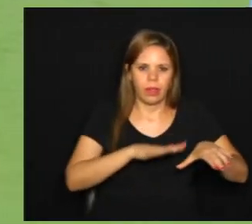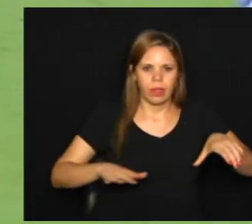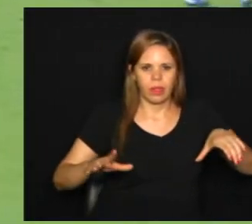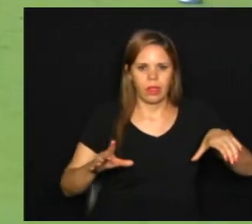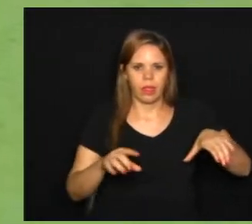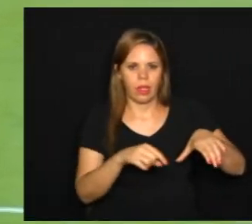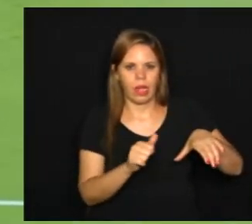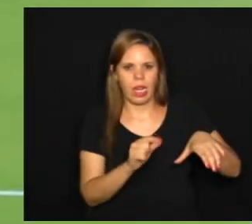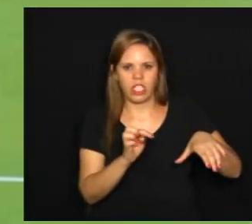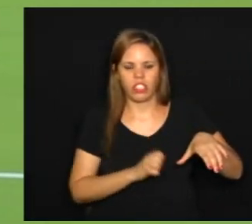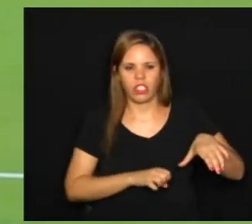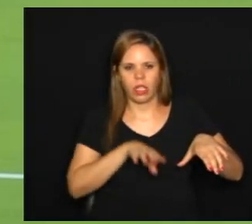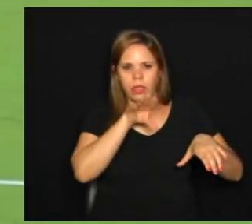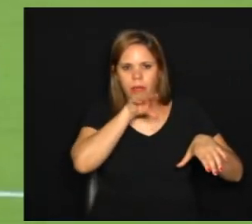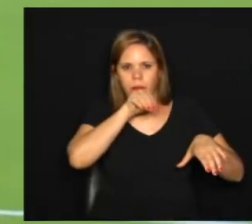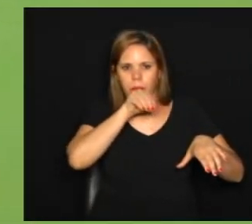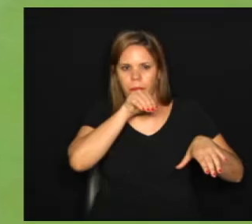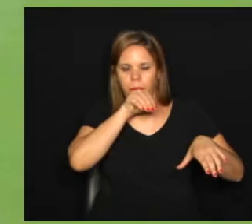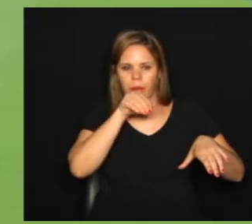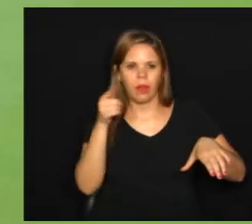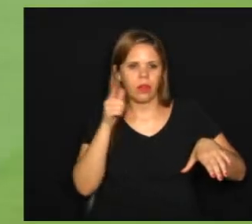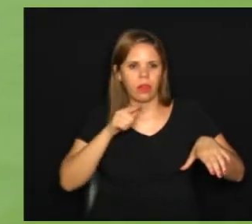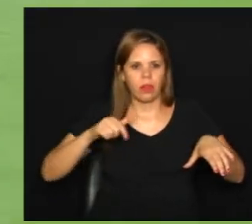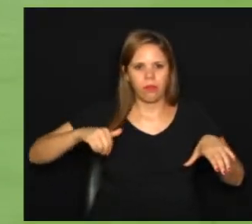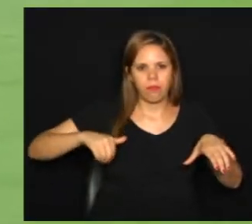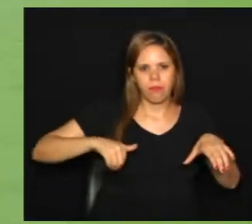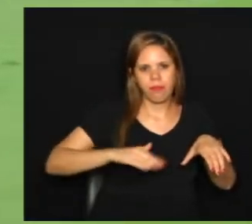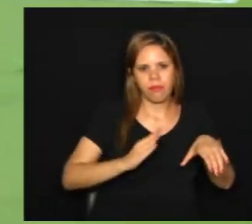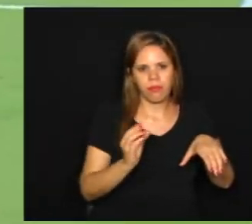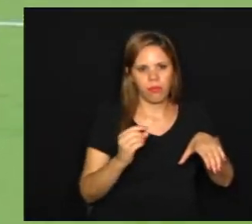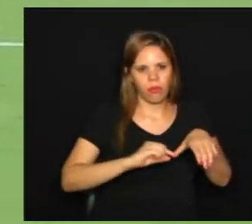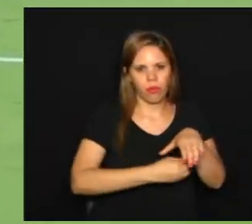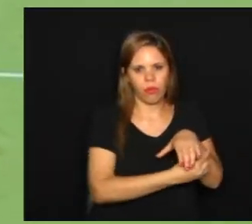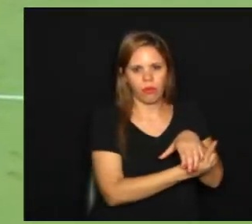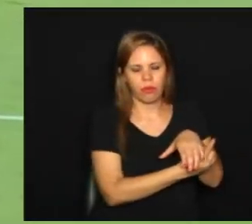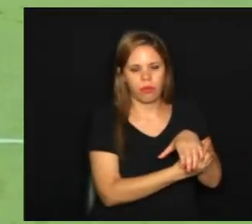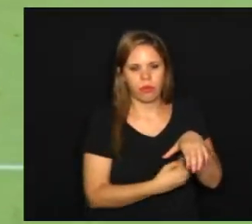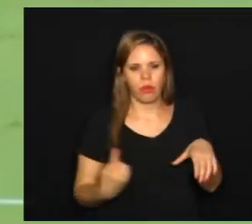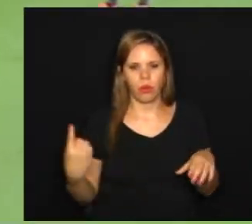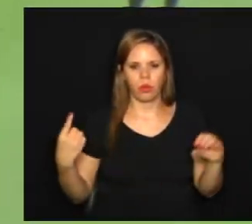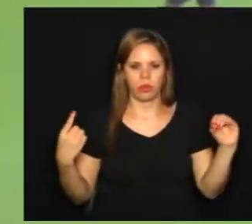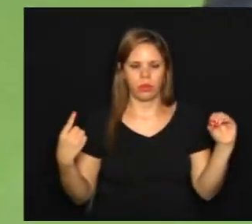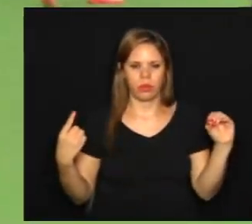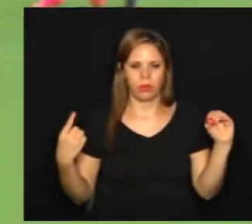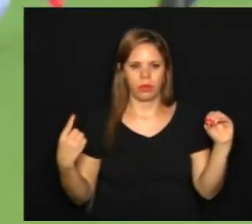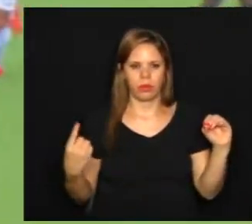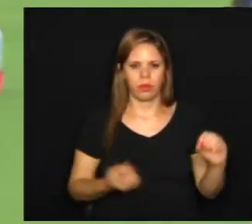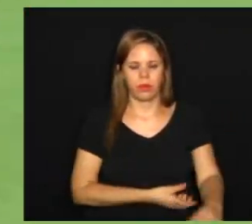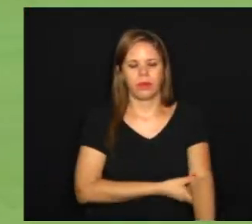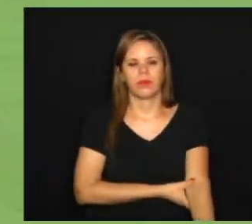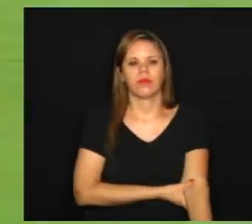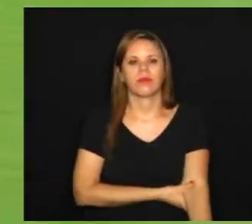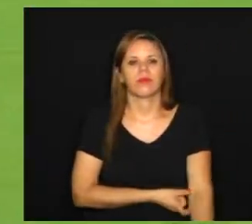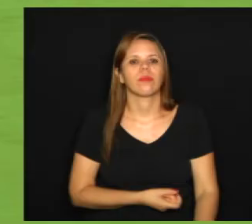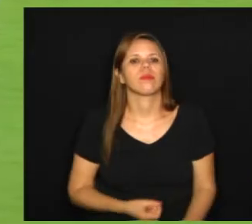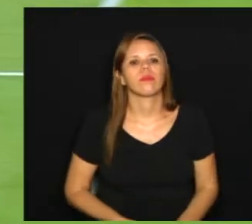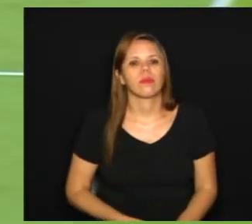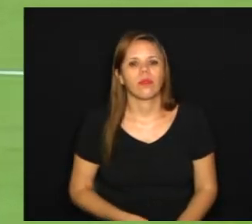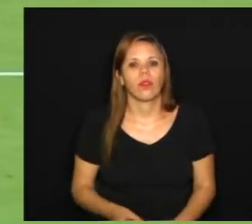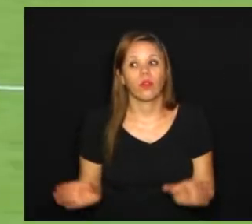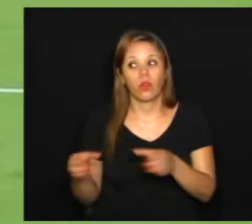acumula agora 5 partidas sem vitória no Campeonato Paulista. Logo aos 8 minutos, Vitor Bueno serviu Pablo, que